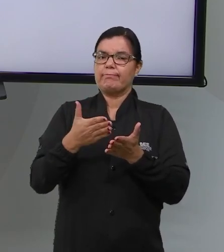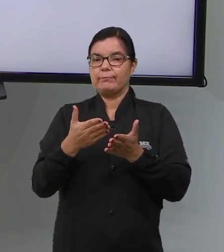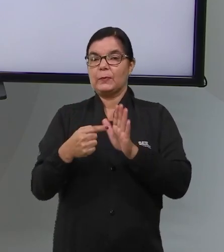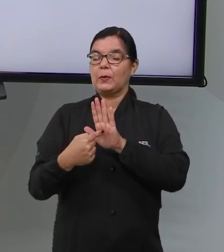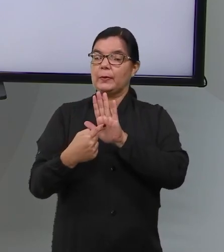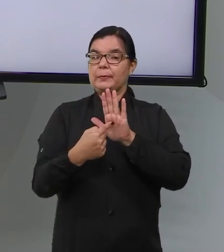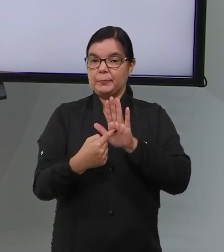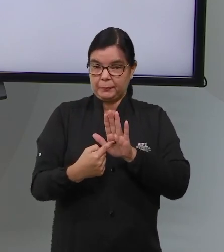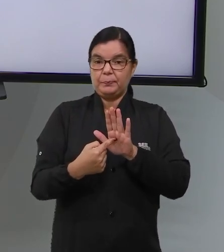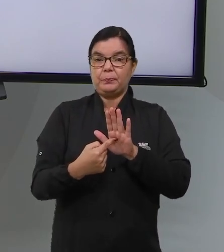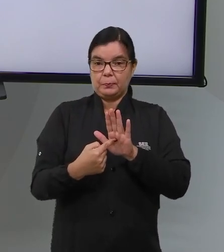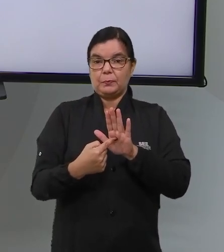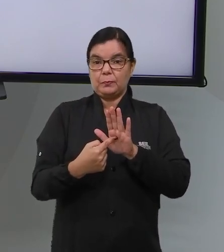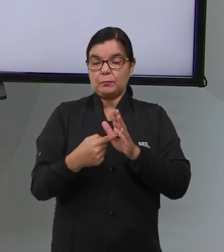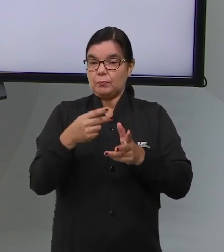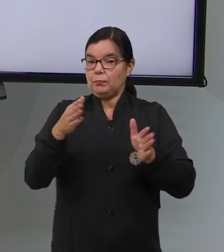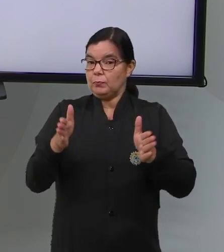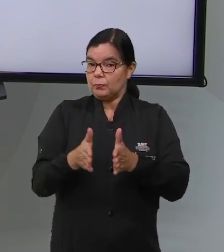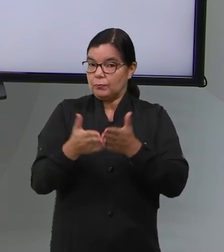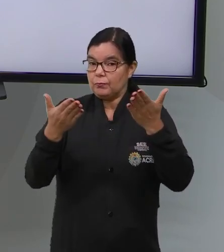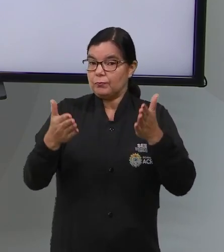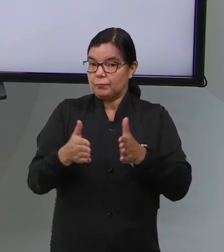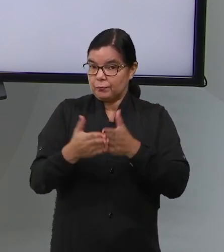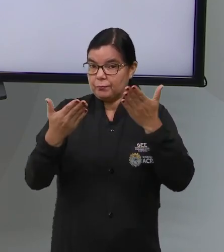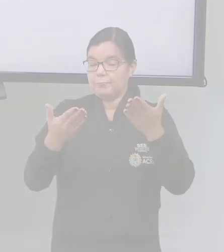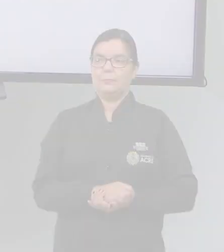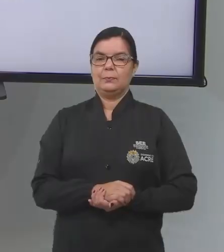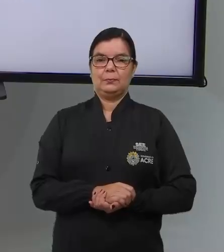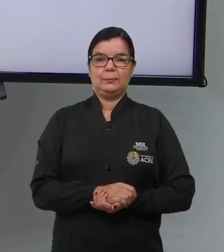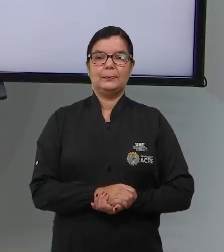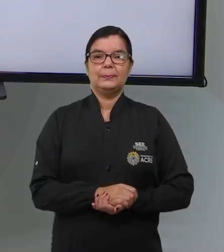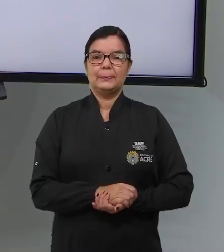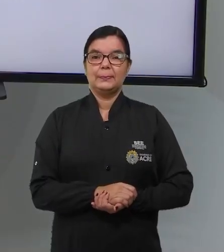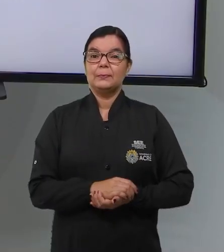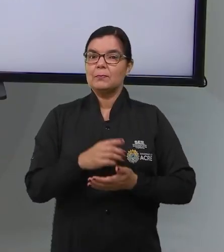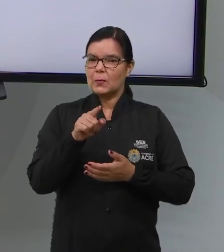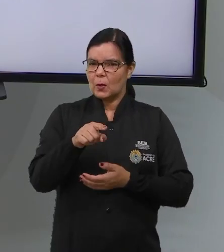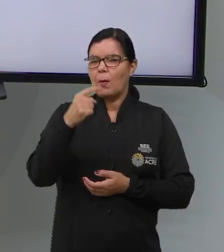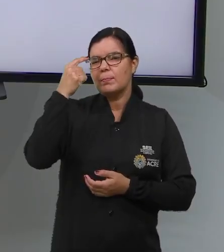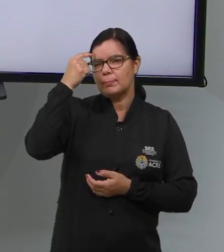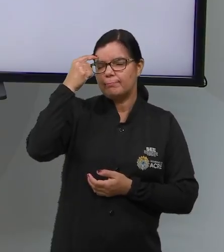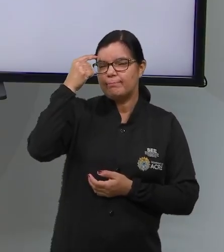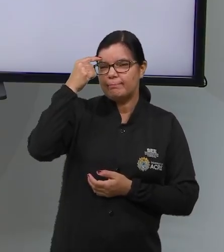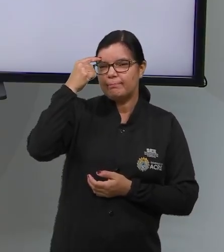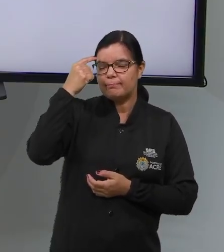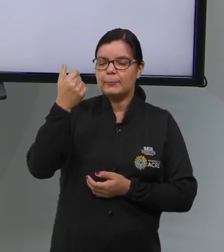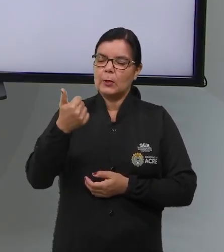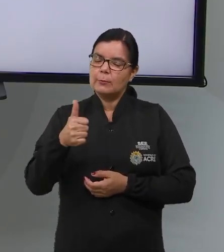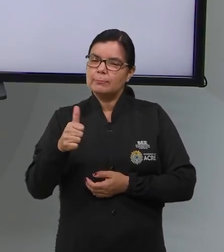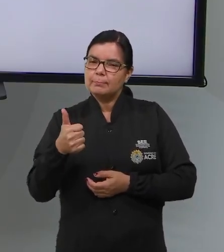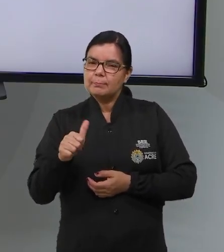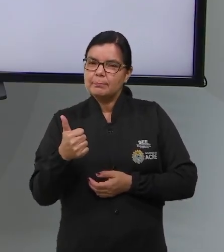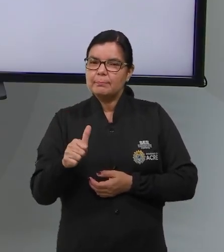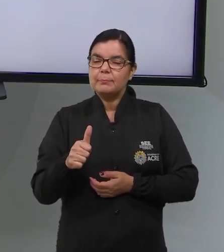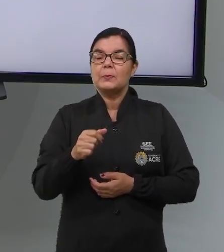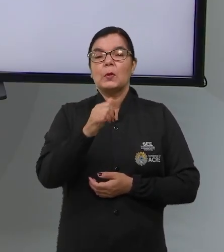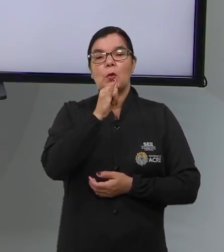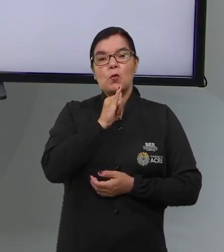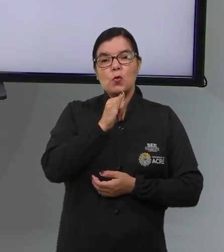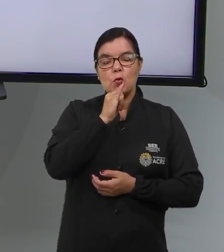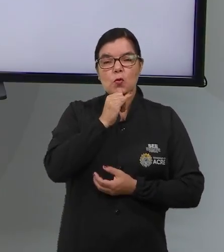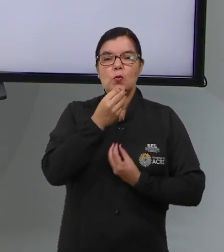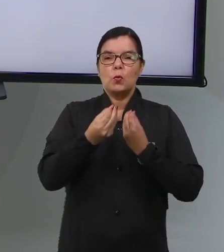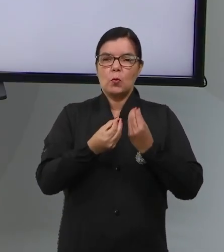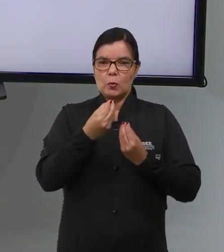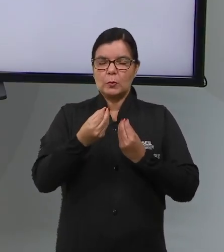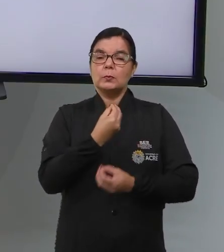representa, digamos assim, os pobres e a classe baixa. Você já parou para analisar, por exemplo, a